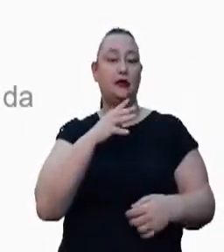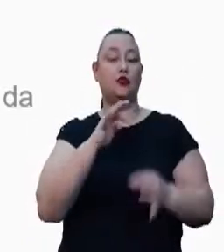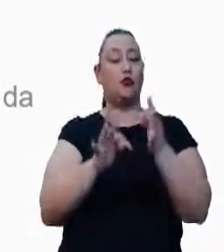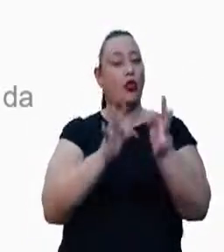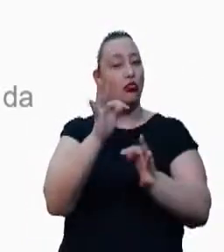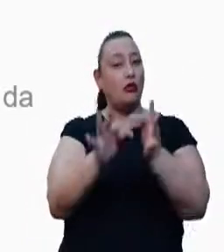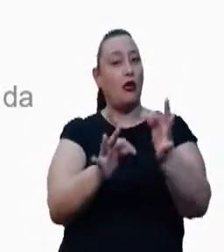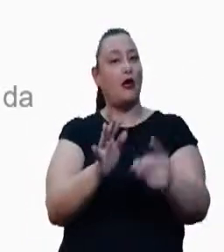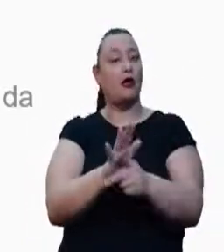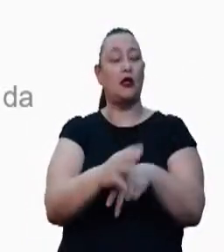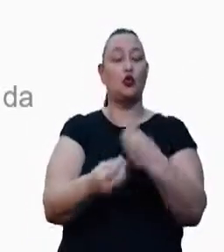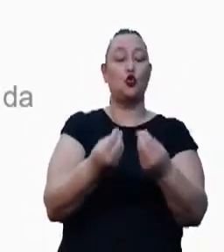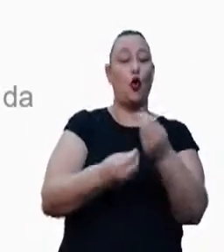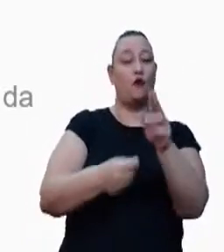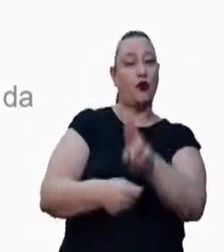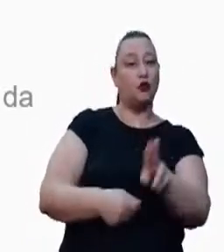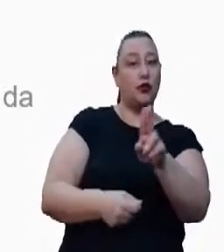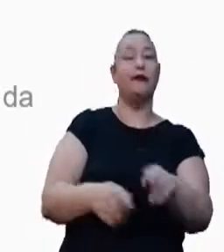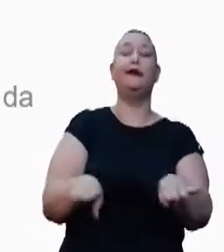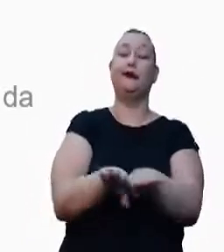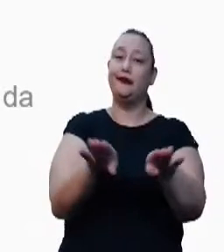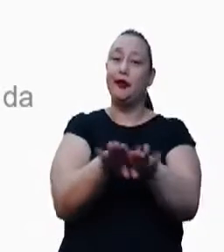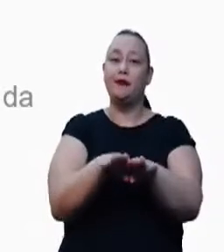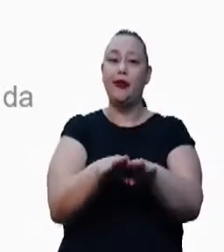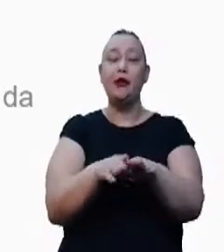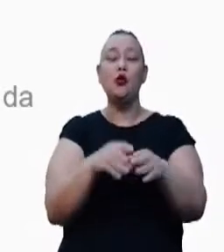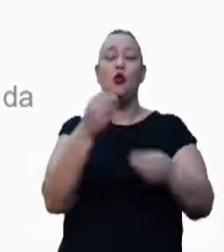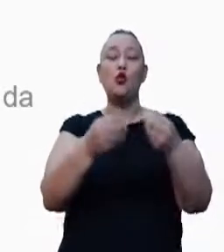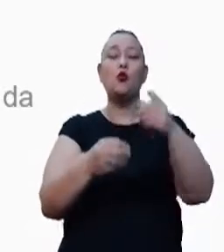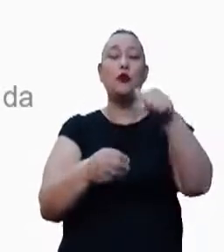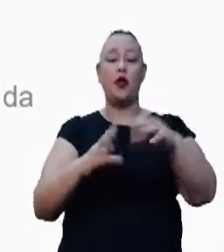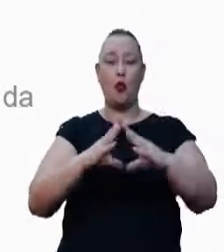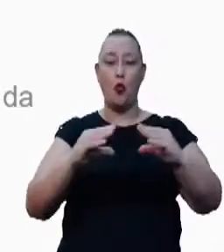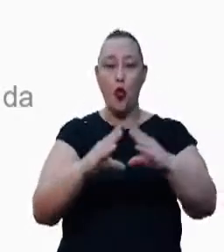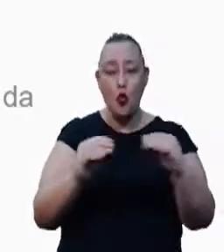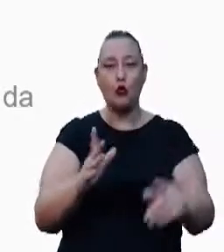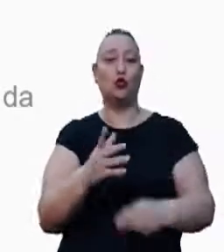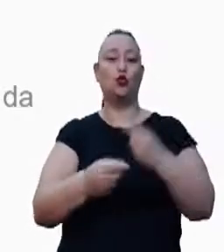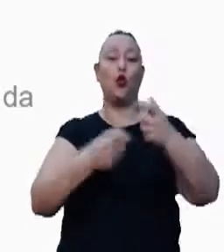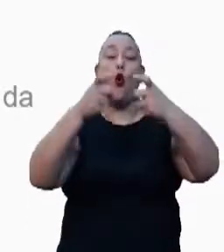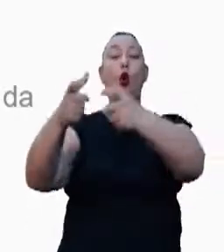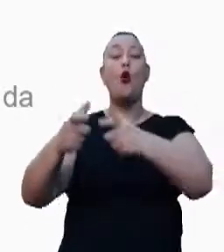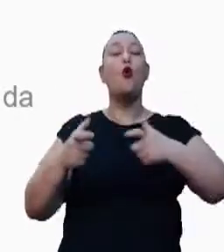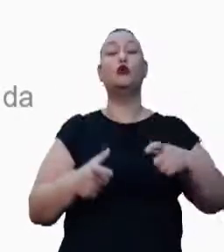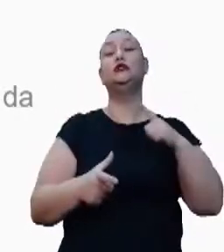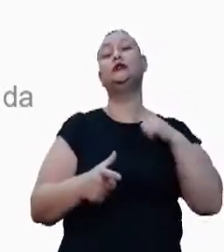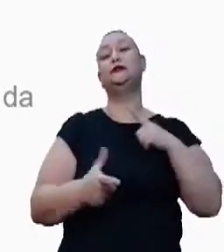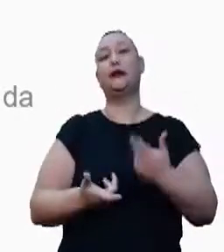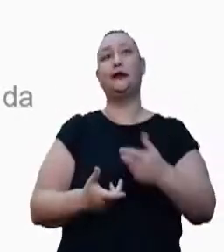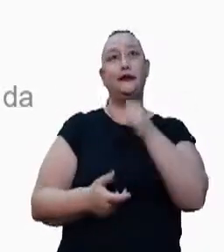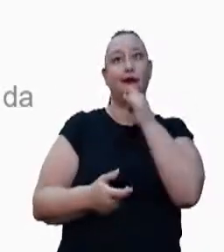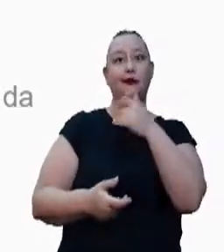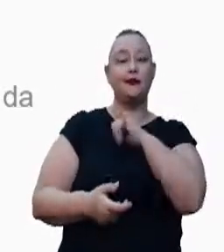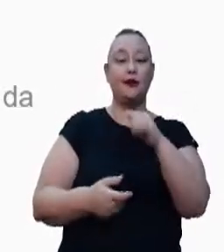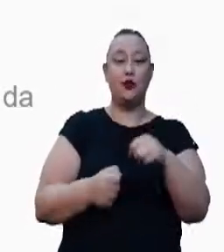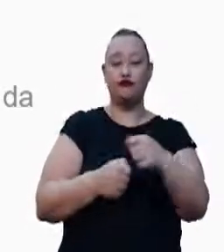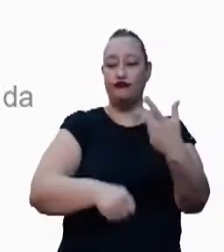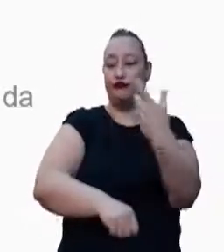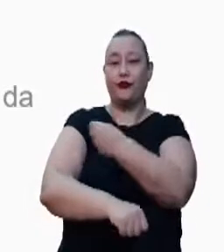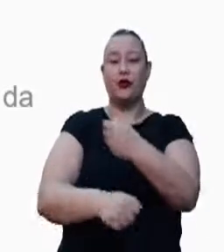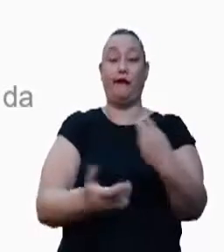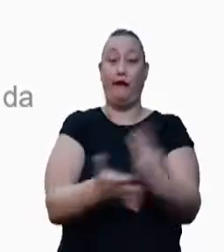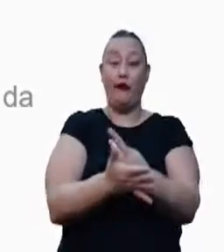técnica e da anatomia do lugar que vai ser aplicado. Então, por exemplo, se eu injetar num músculo errado, não vai